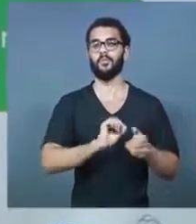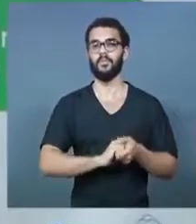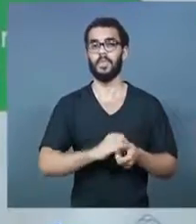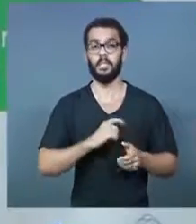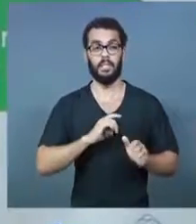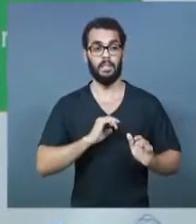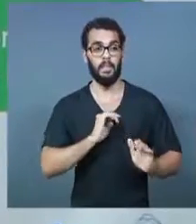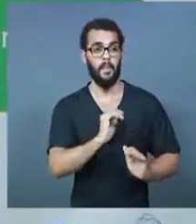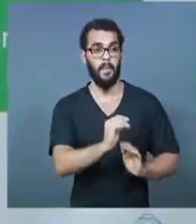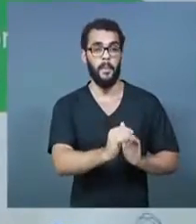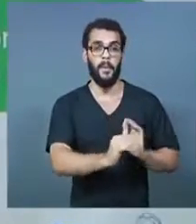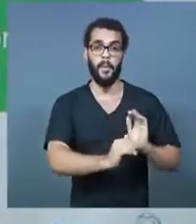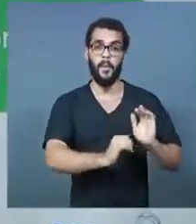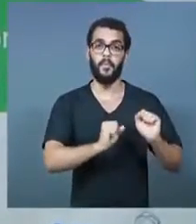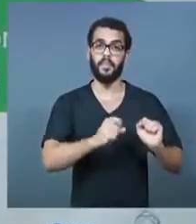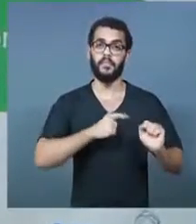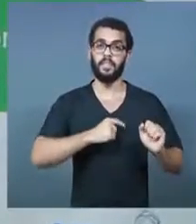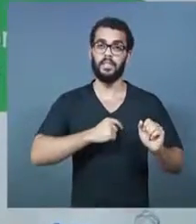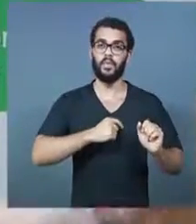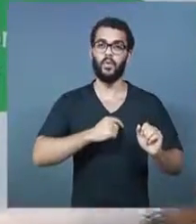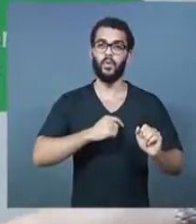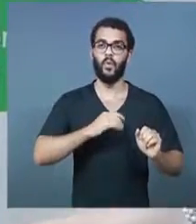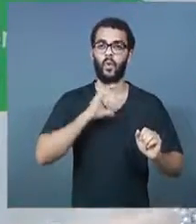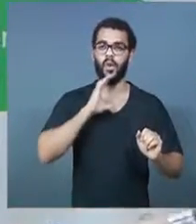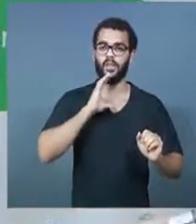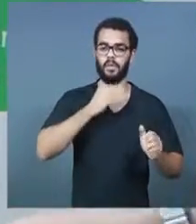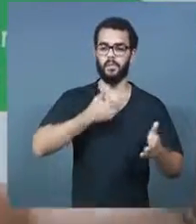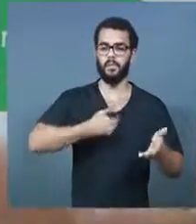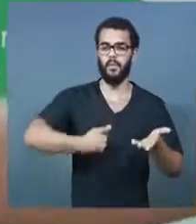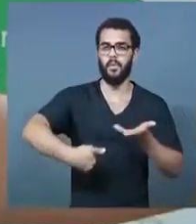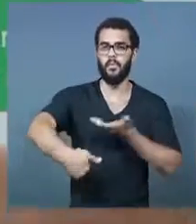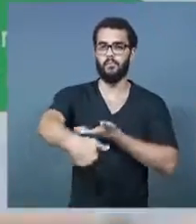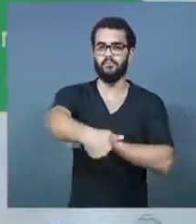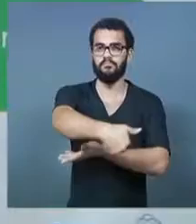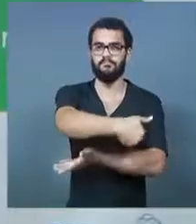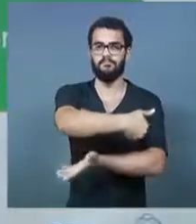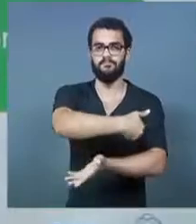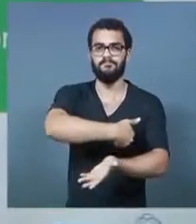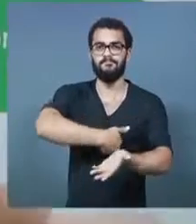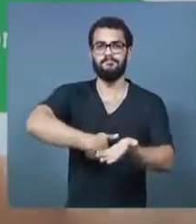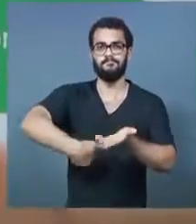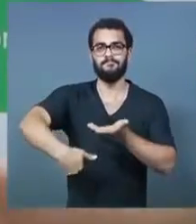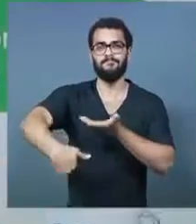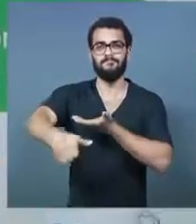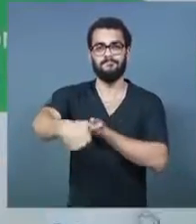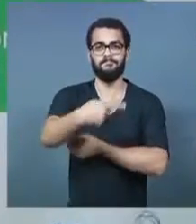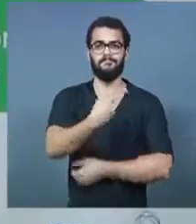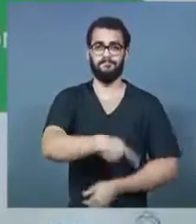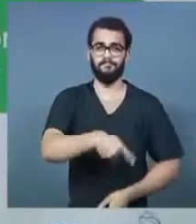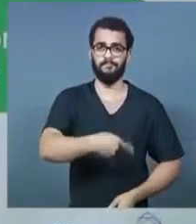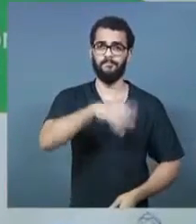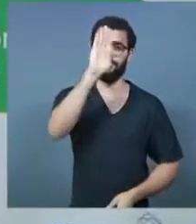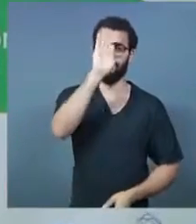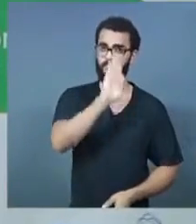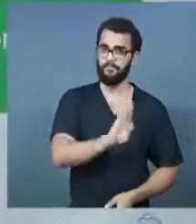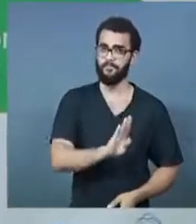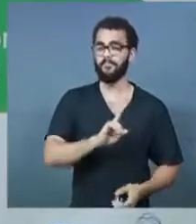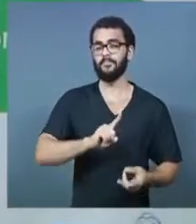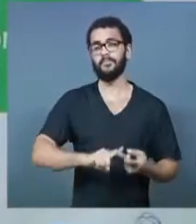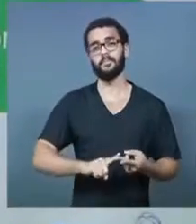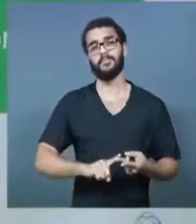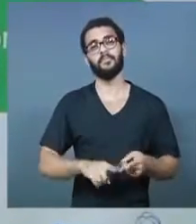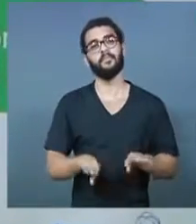dar a troca de conhecimento, tanto com a comunidade nacional, que reúne toda a comunidade nacional, da parte